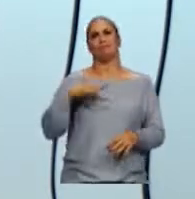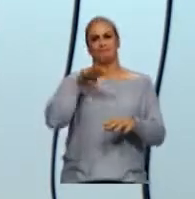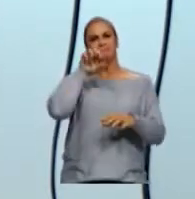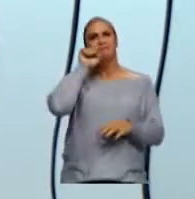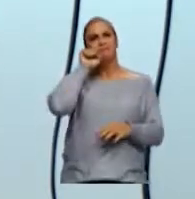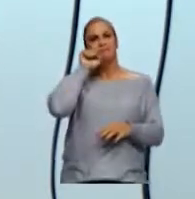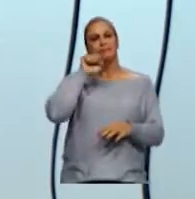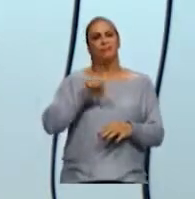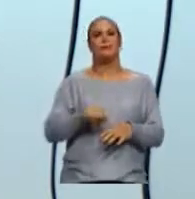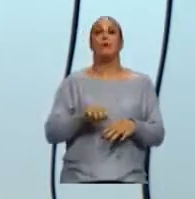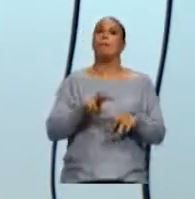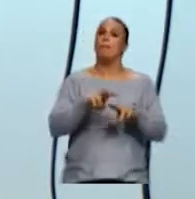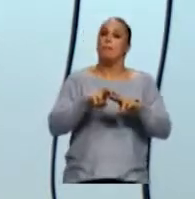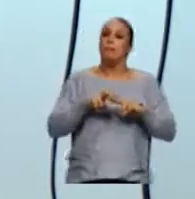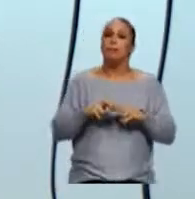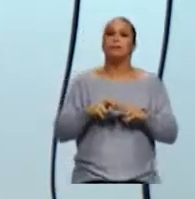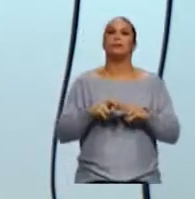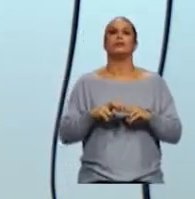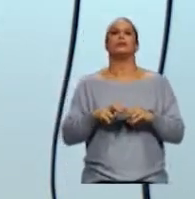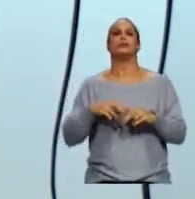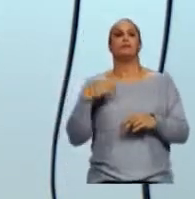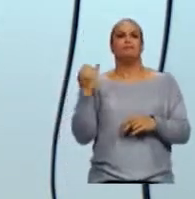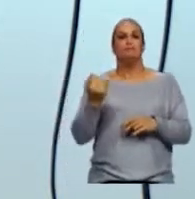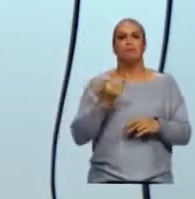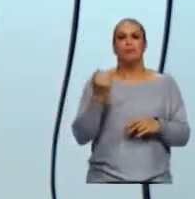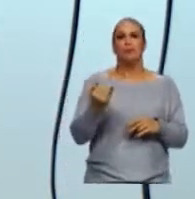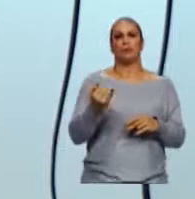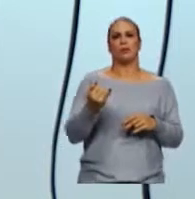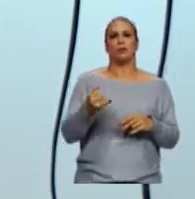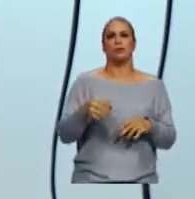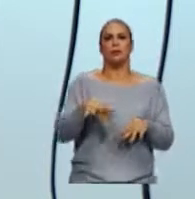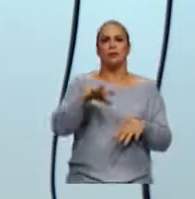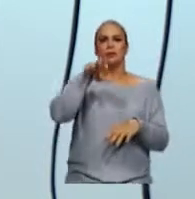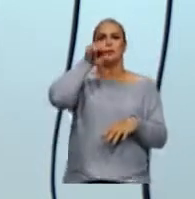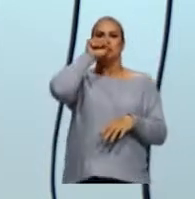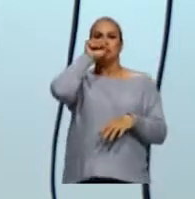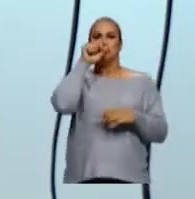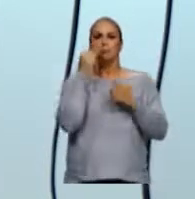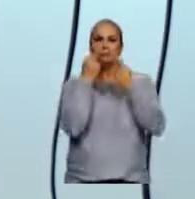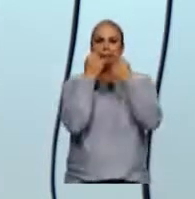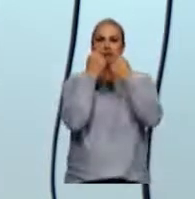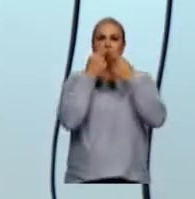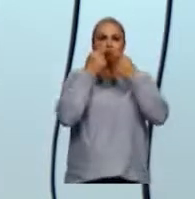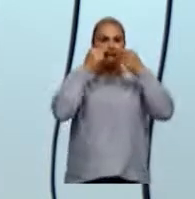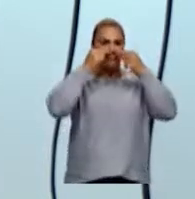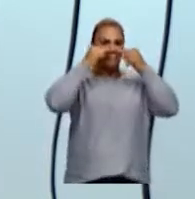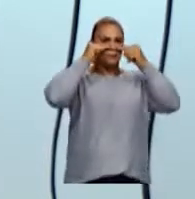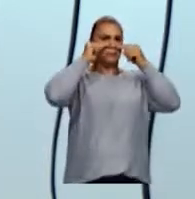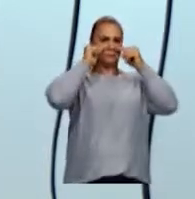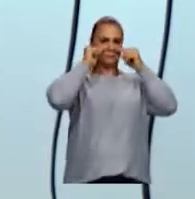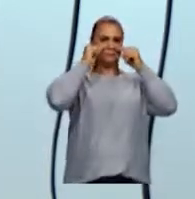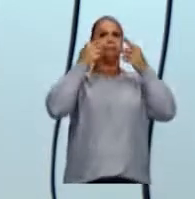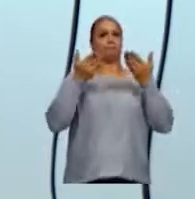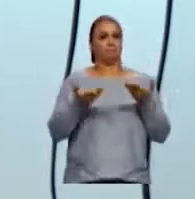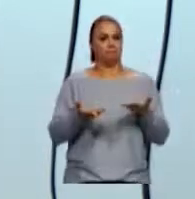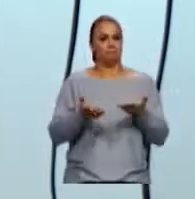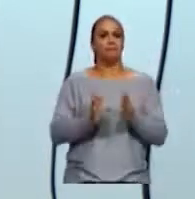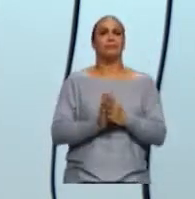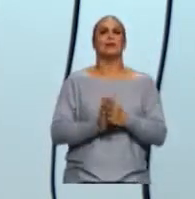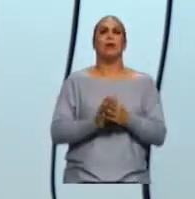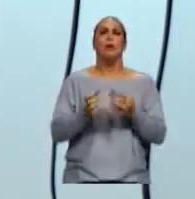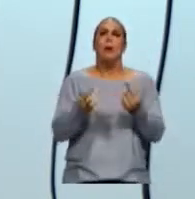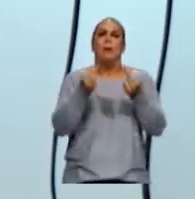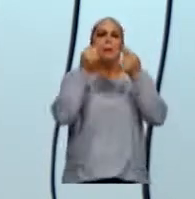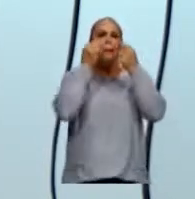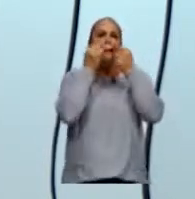Por isso é necessário a respiração pelo nariz, por esses dois orifícios. Nós temos nesses